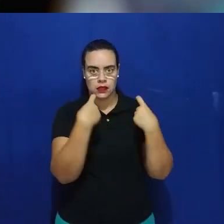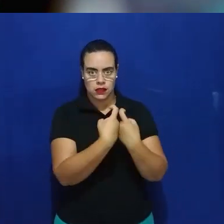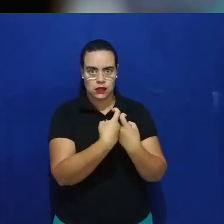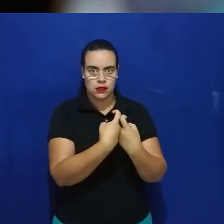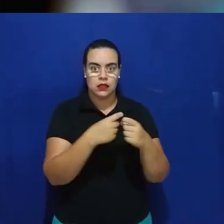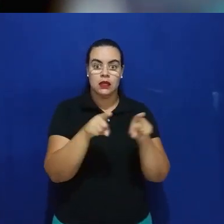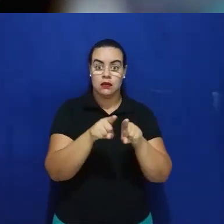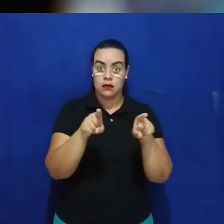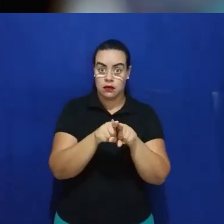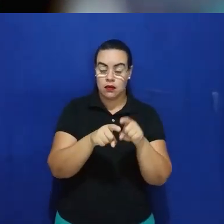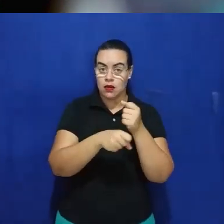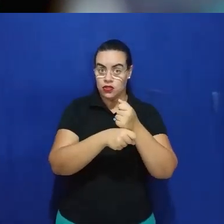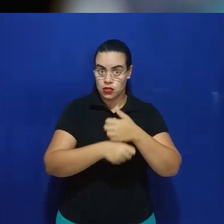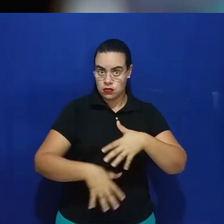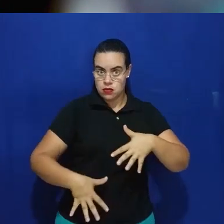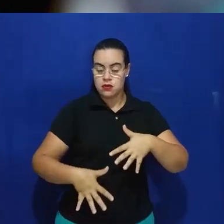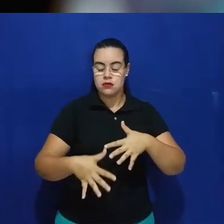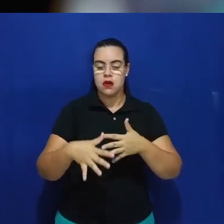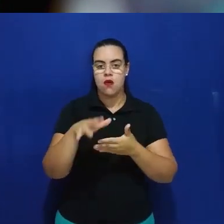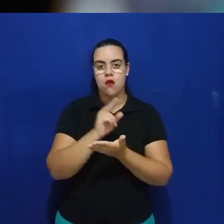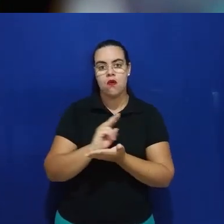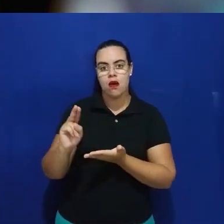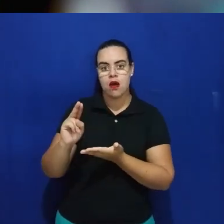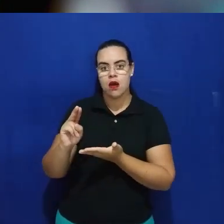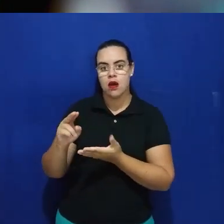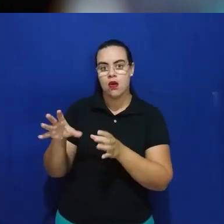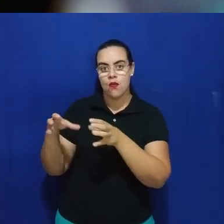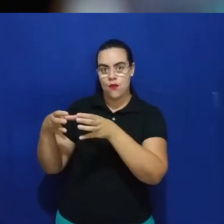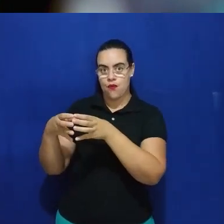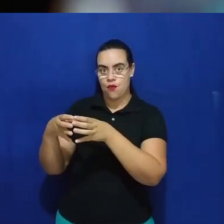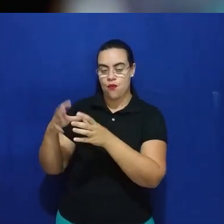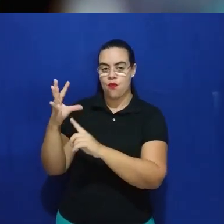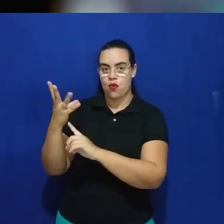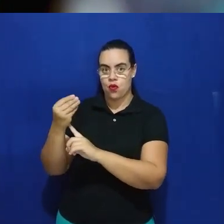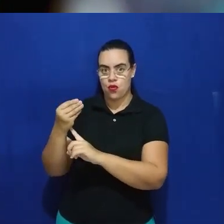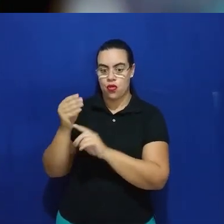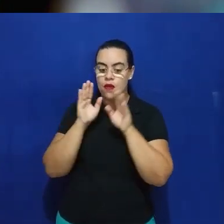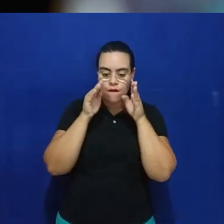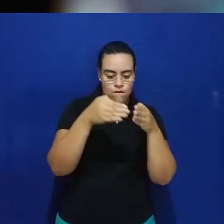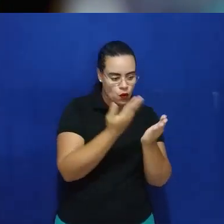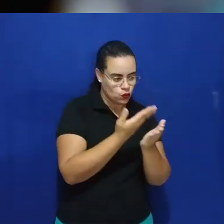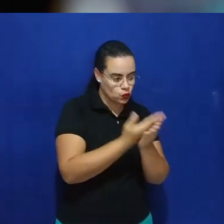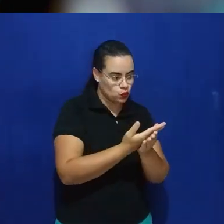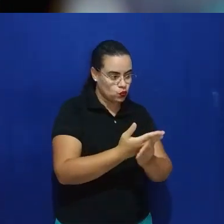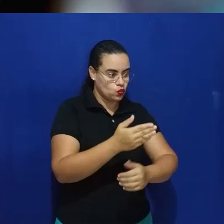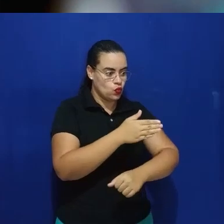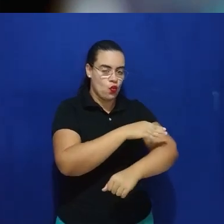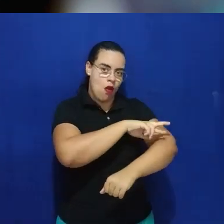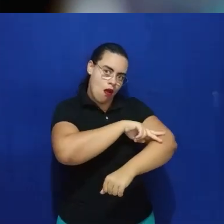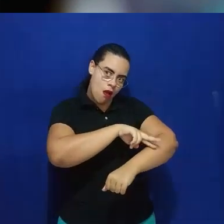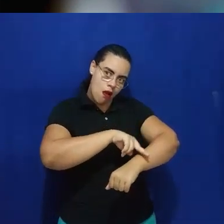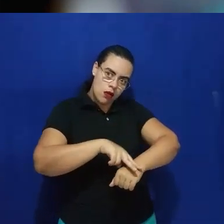de extensão universitária em plataformas artísticas voltadas ao ensino de raça, gênero e deficiência.